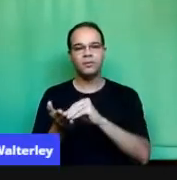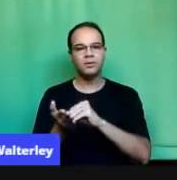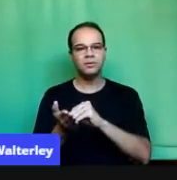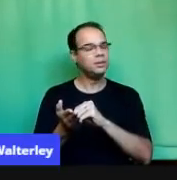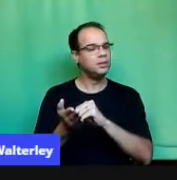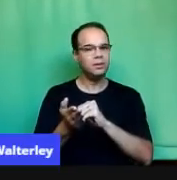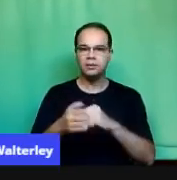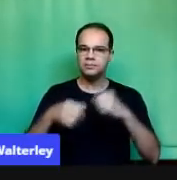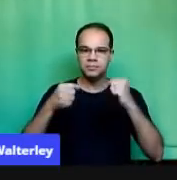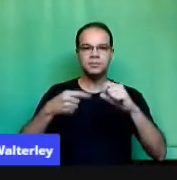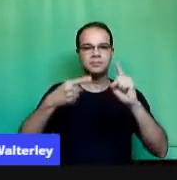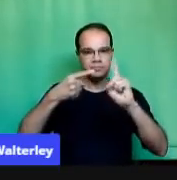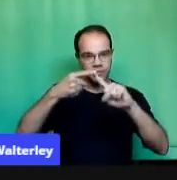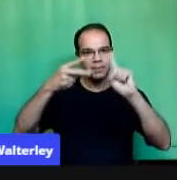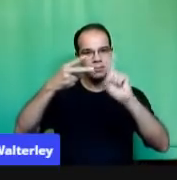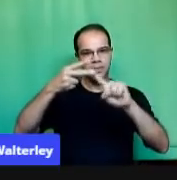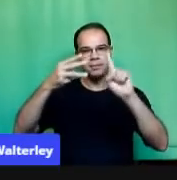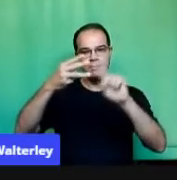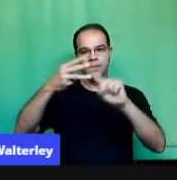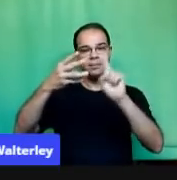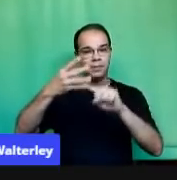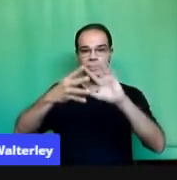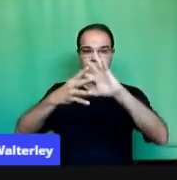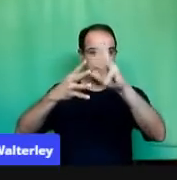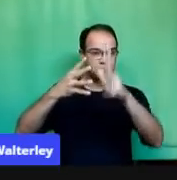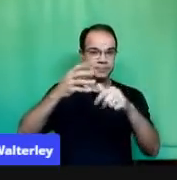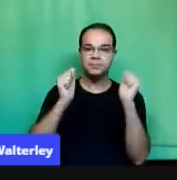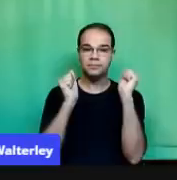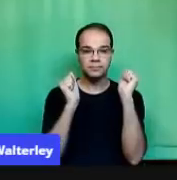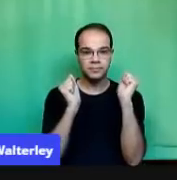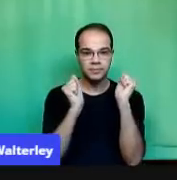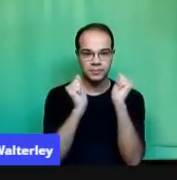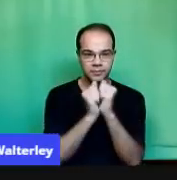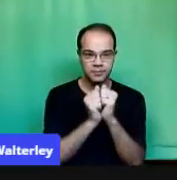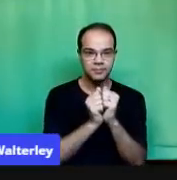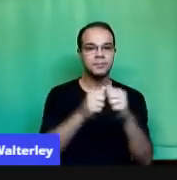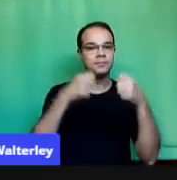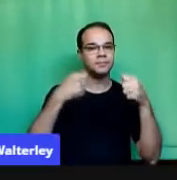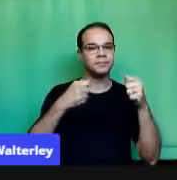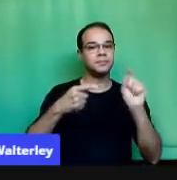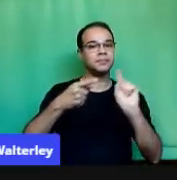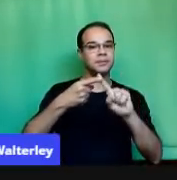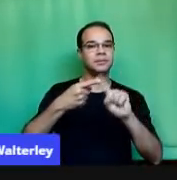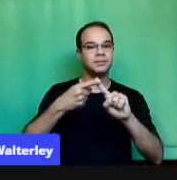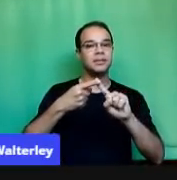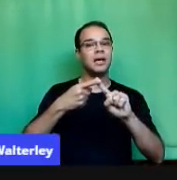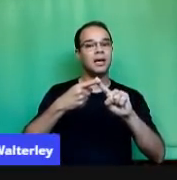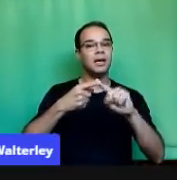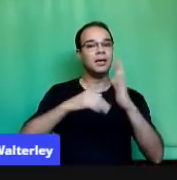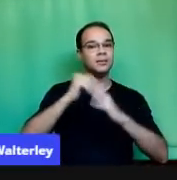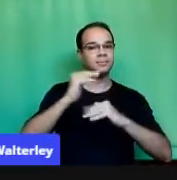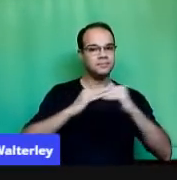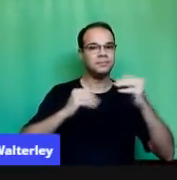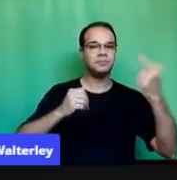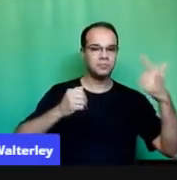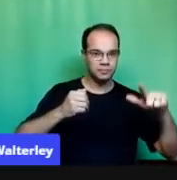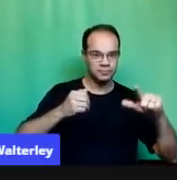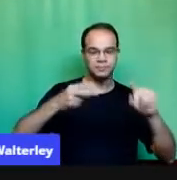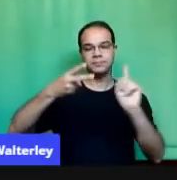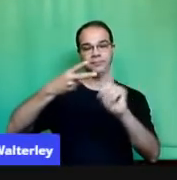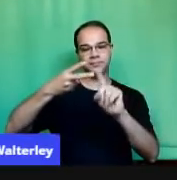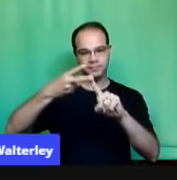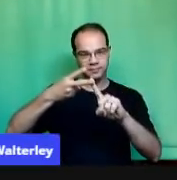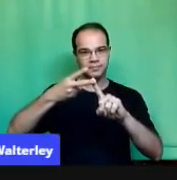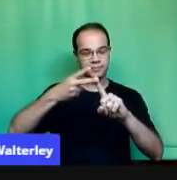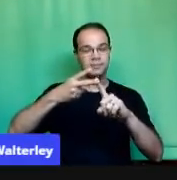o desenvolvimento de um campo automaticamente leva ao desenvolvimento de outro campo, certo? E